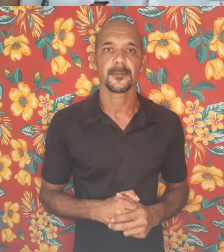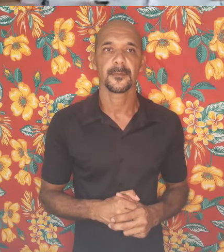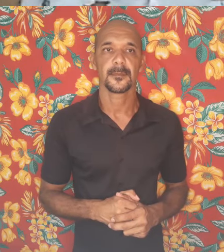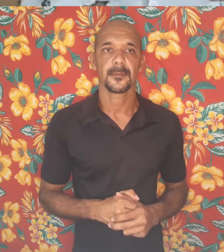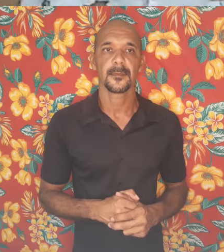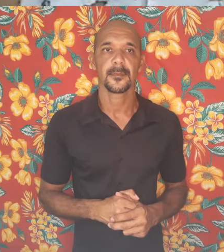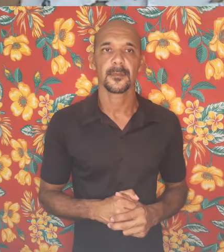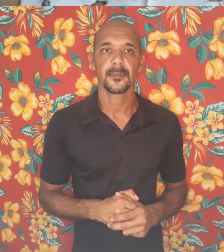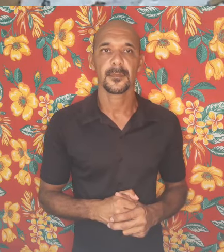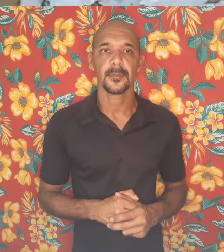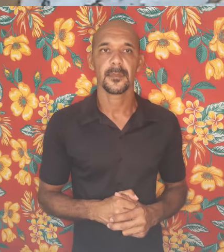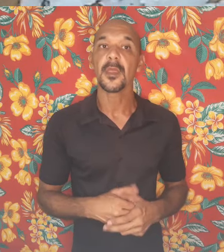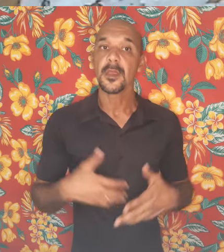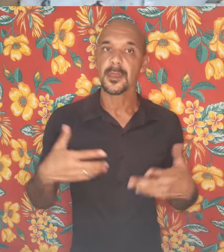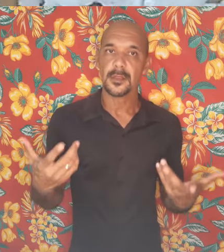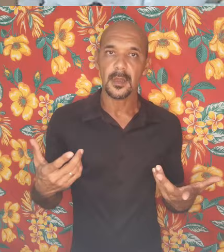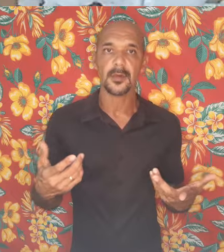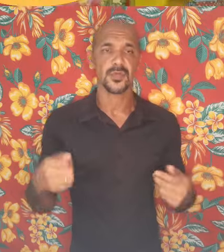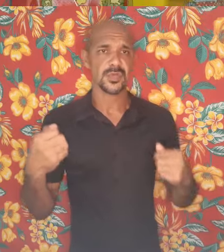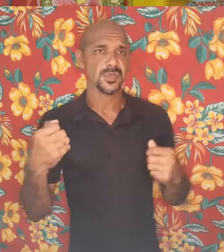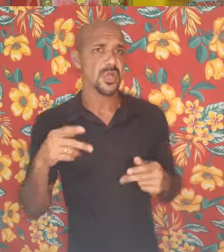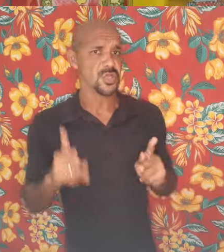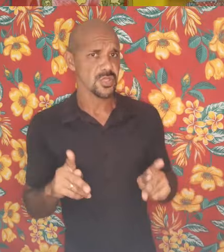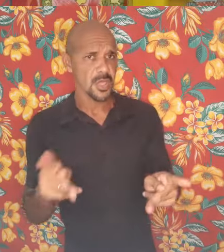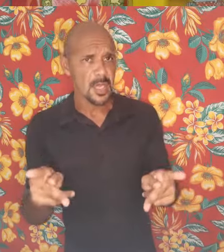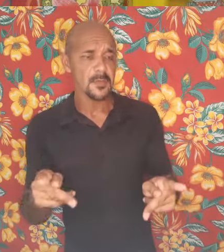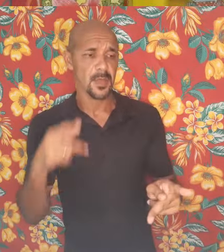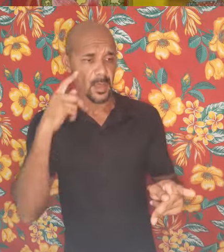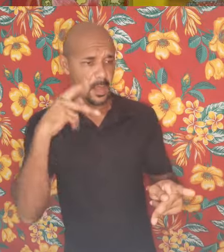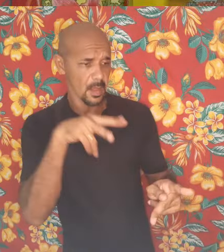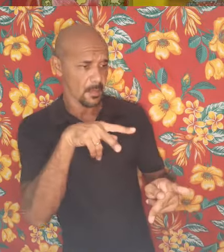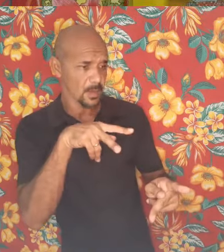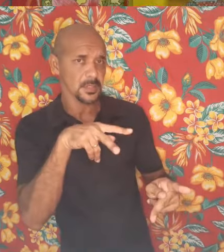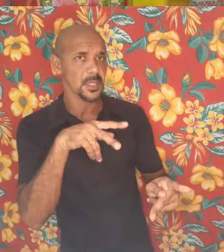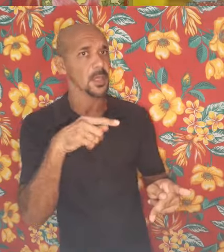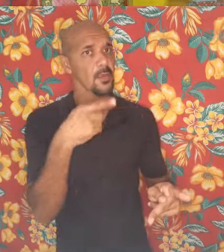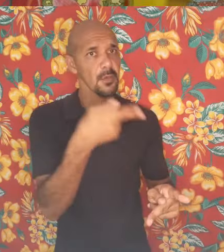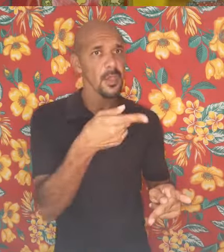Então, ó, sempre que aparecer esse ângulo, eu tiro. Tá?